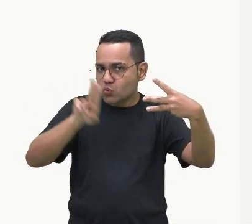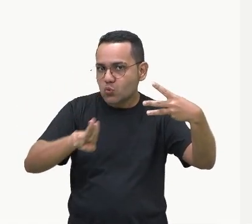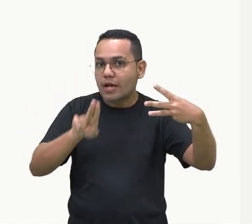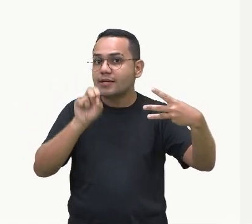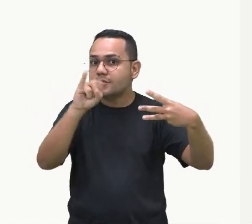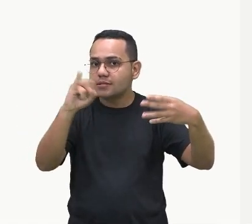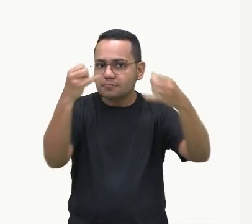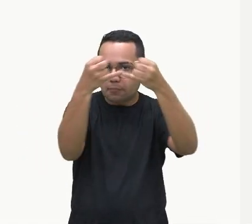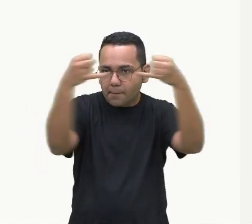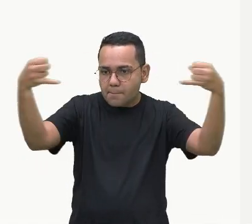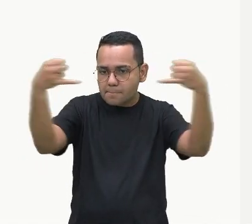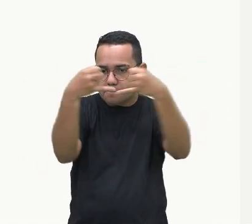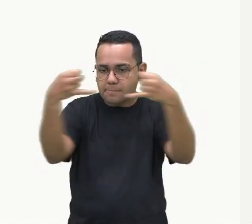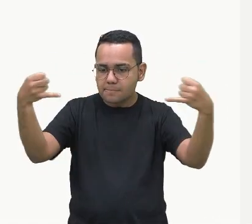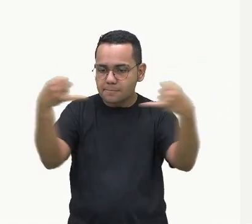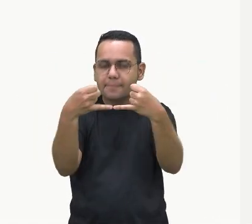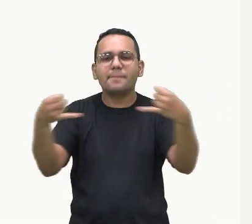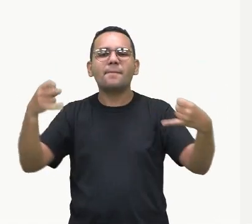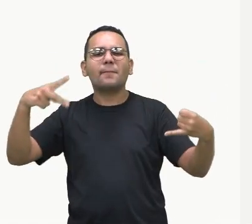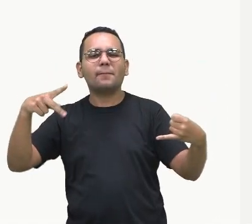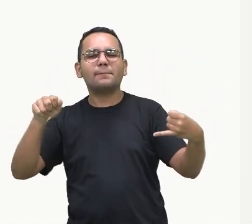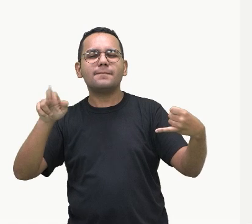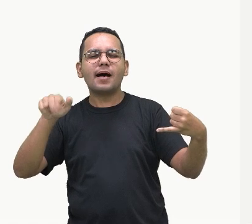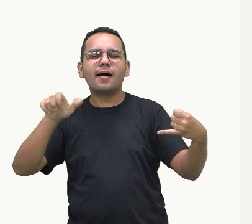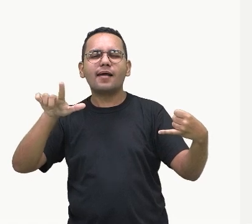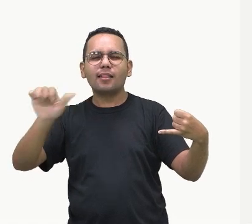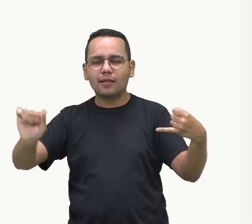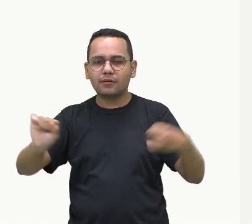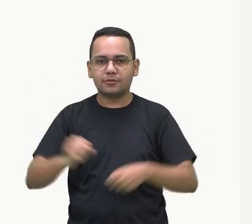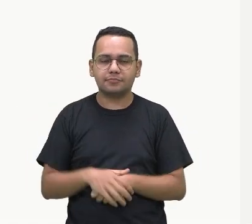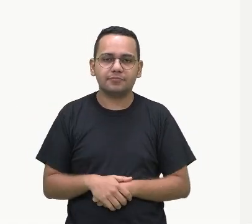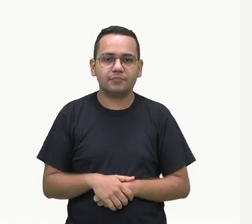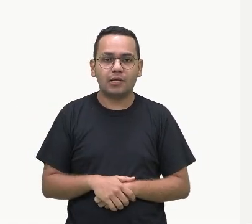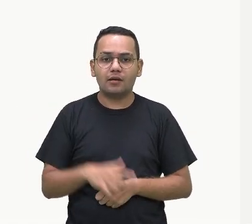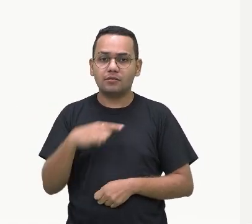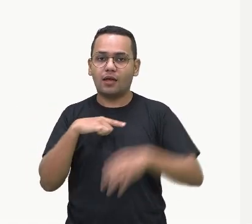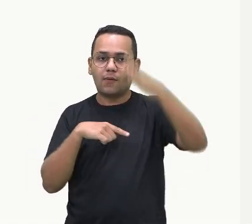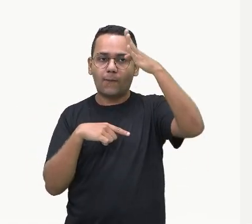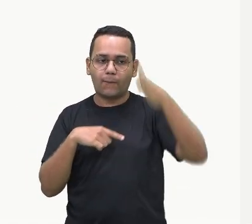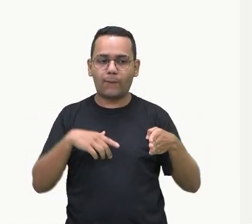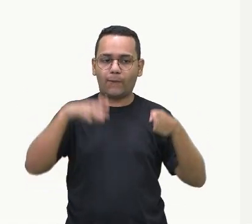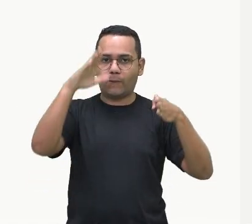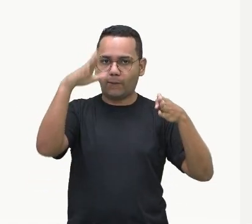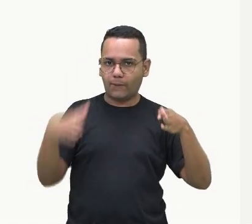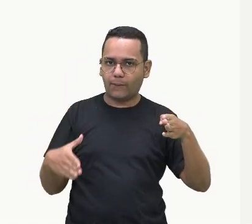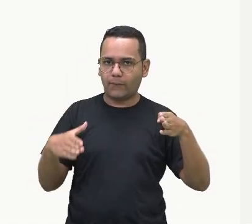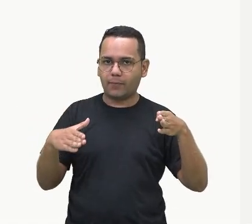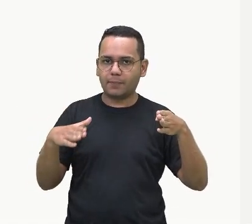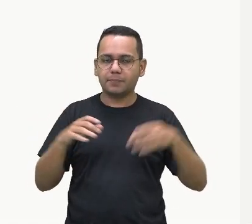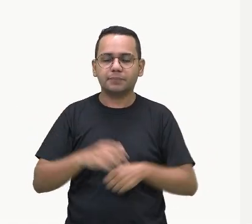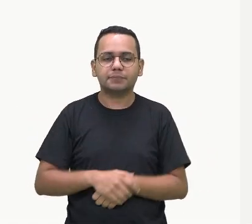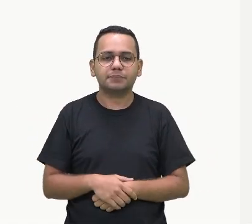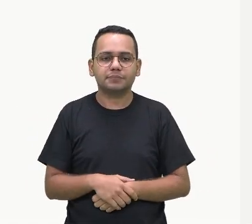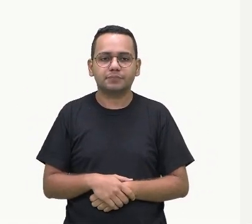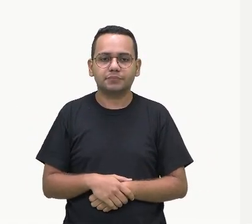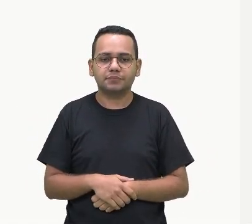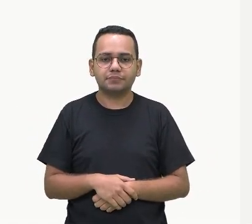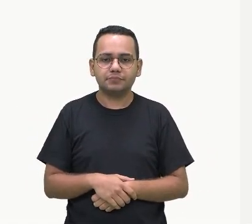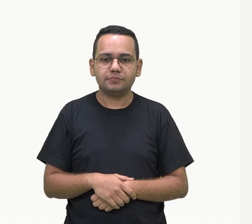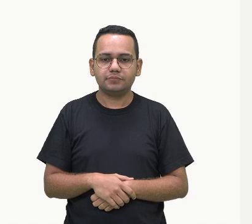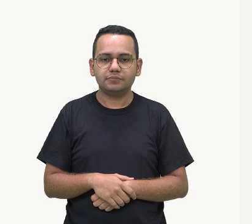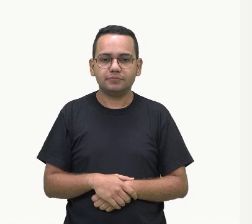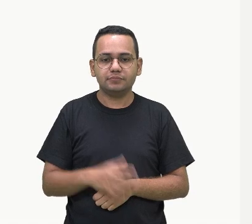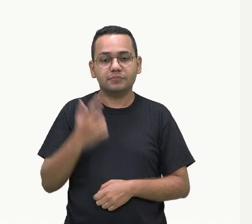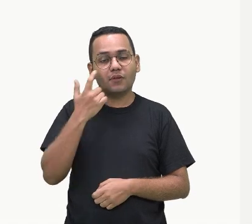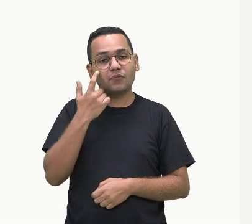paralelas. E claro, você vai ter 2 transversais cortando essas retas, tá? E aí vai ter